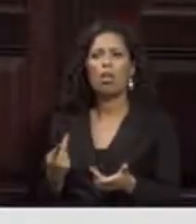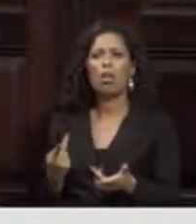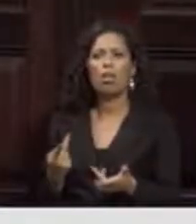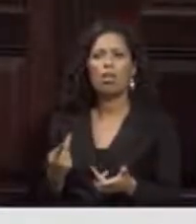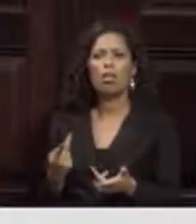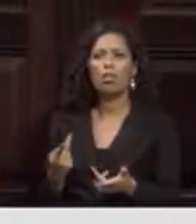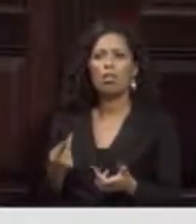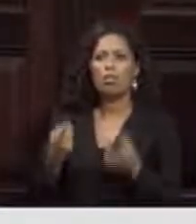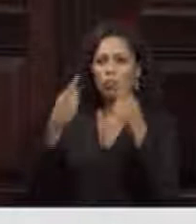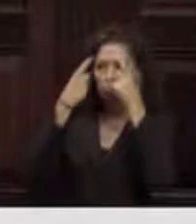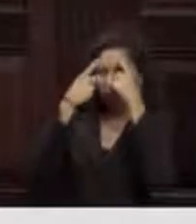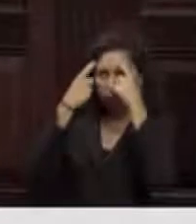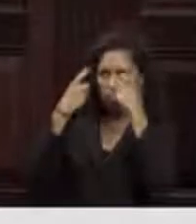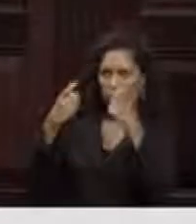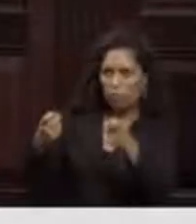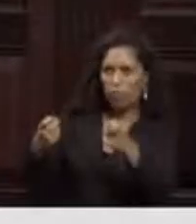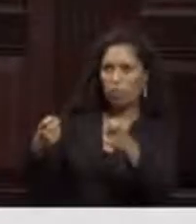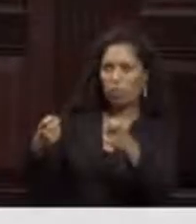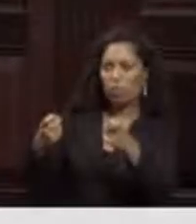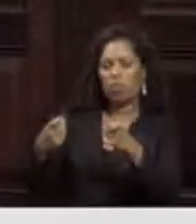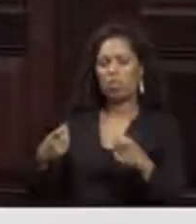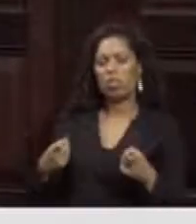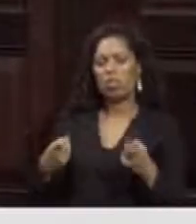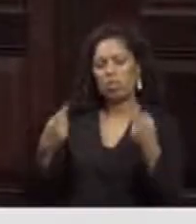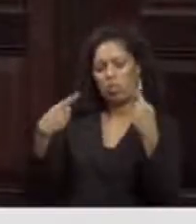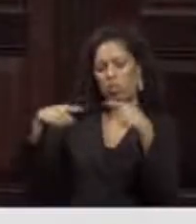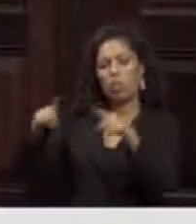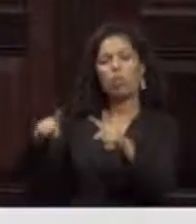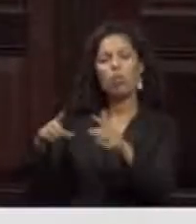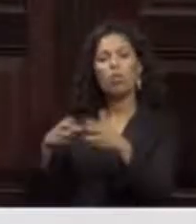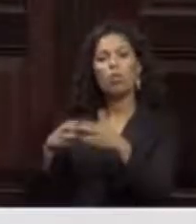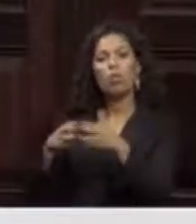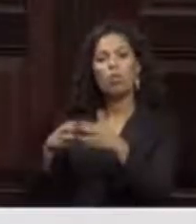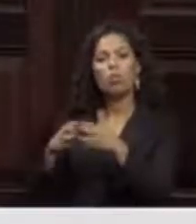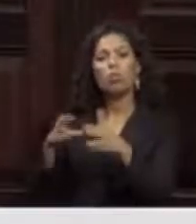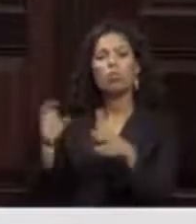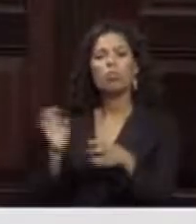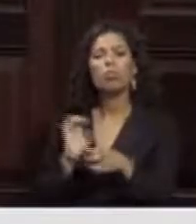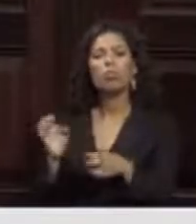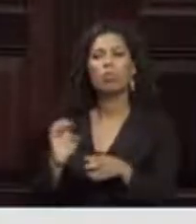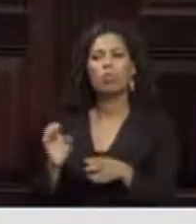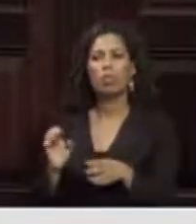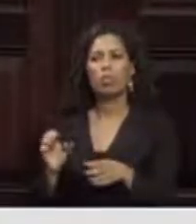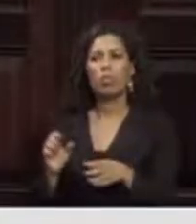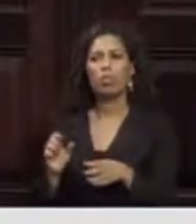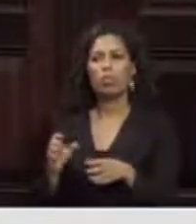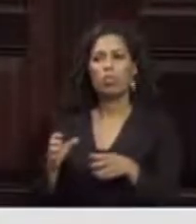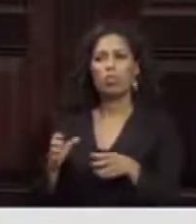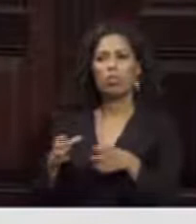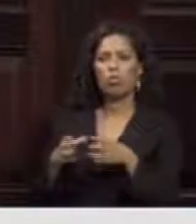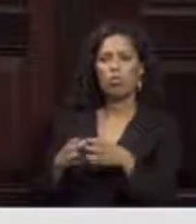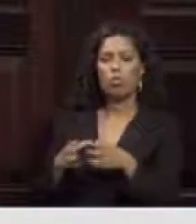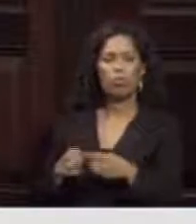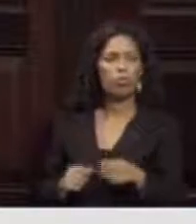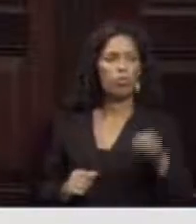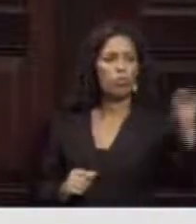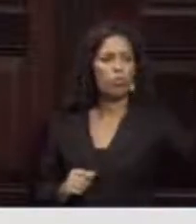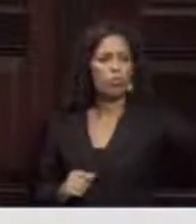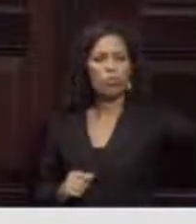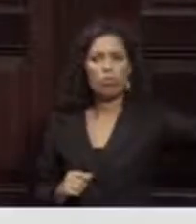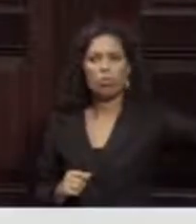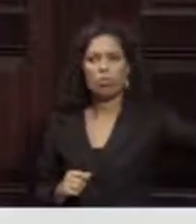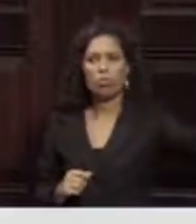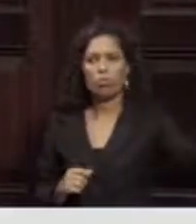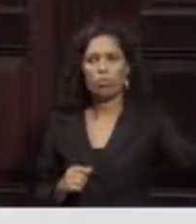a violência contra a comunidade LGBT. Por isso, eu digo com clareza, eu já dou a parte ao